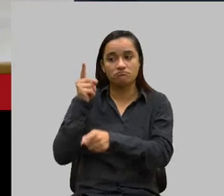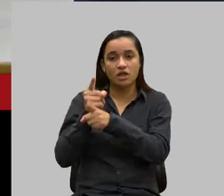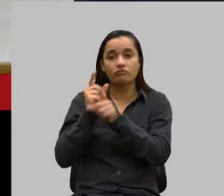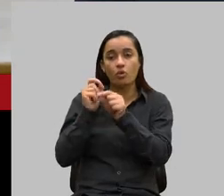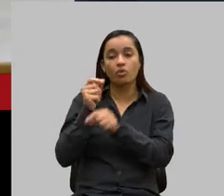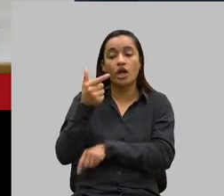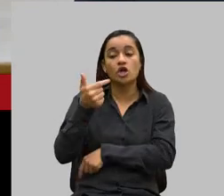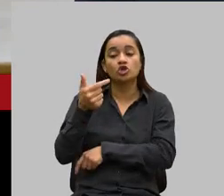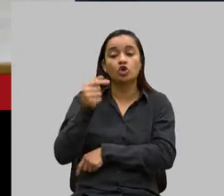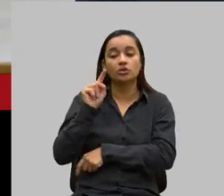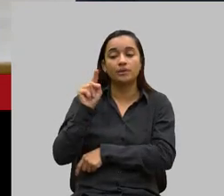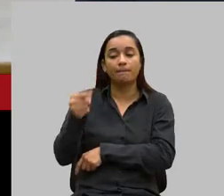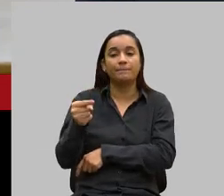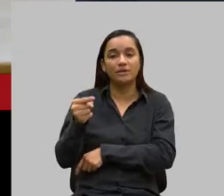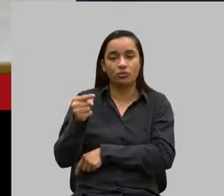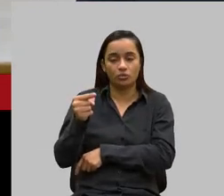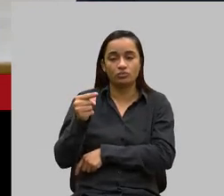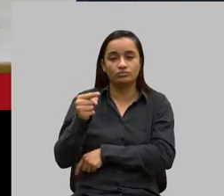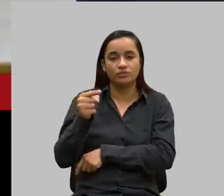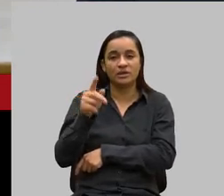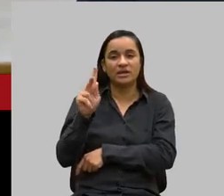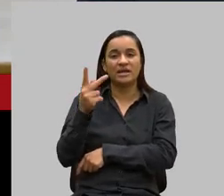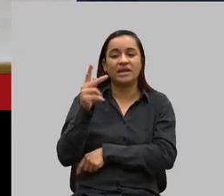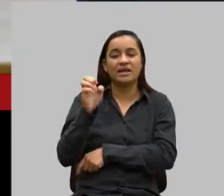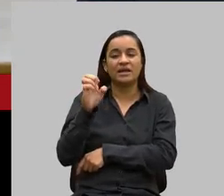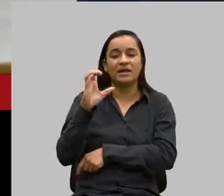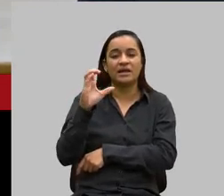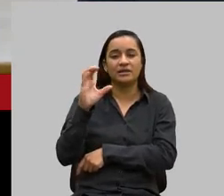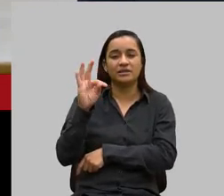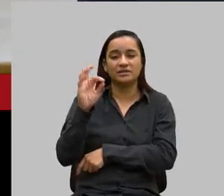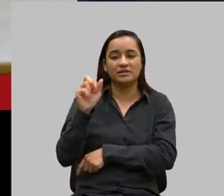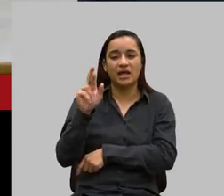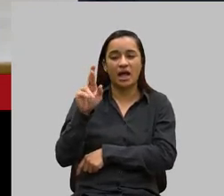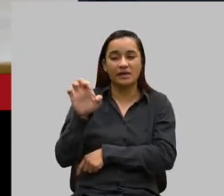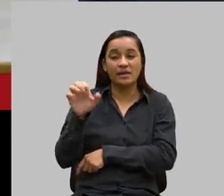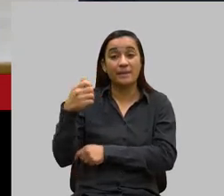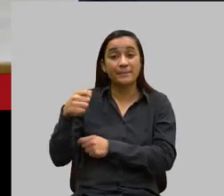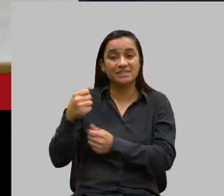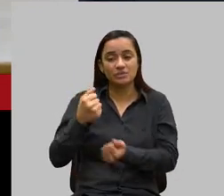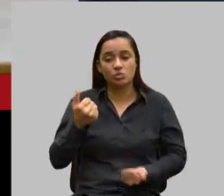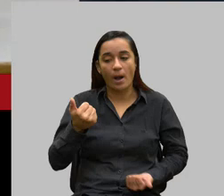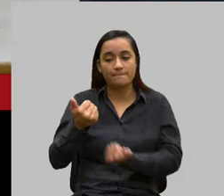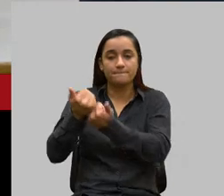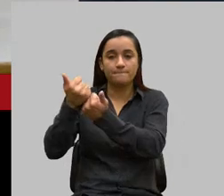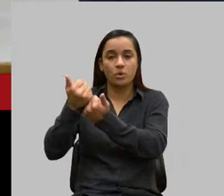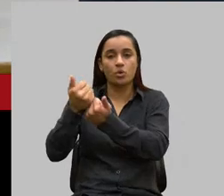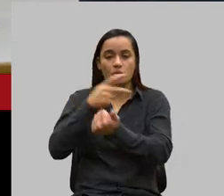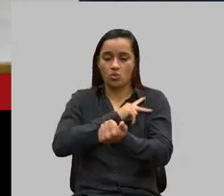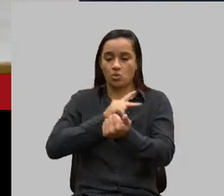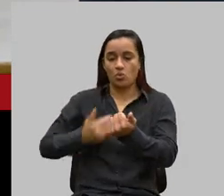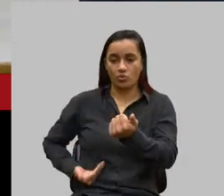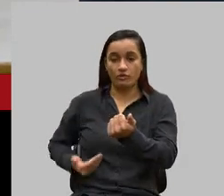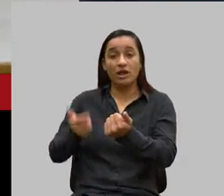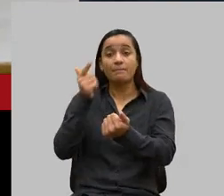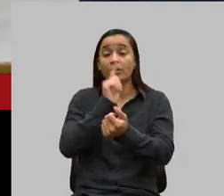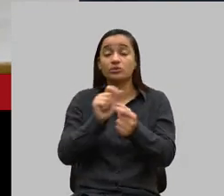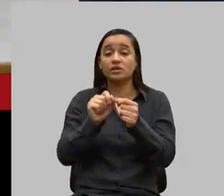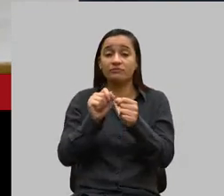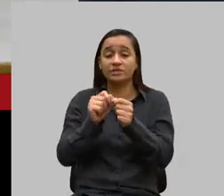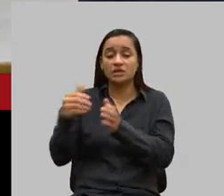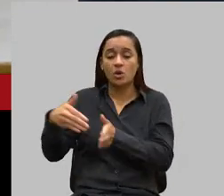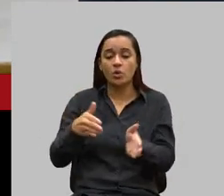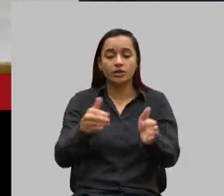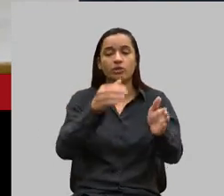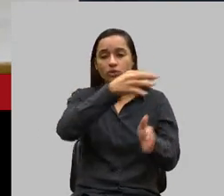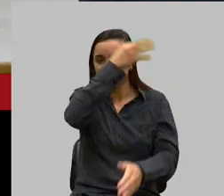hees que pode que precisa do apoio do governo para poder fazer irrigação da mais de Esquerda do Rio São Francisco e gerar